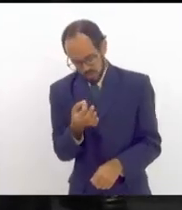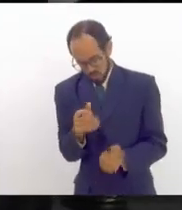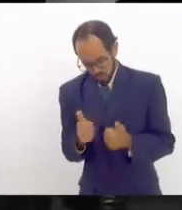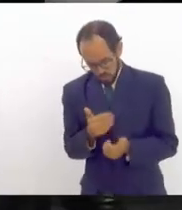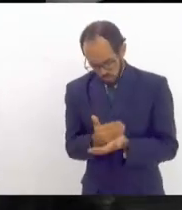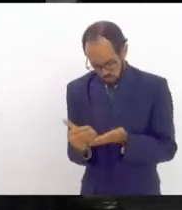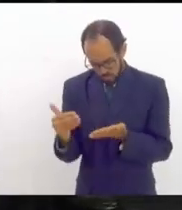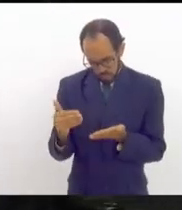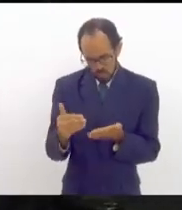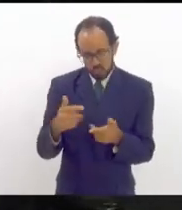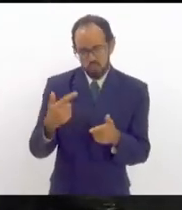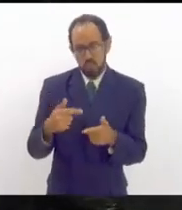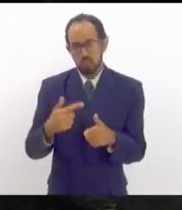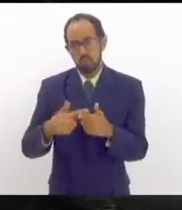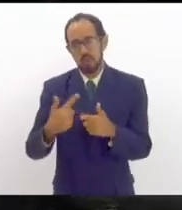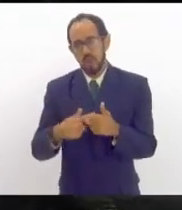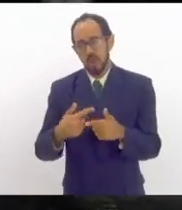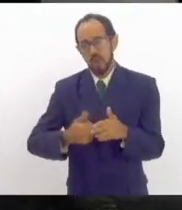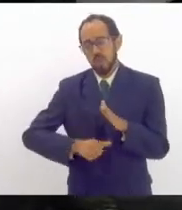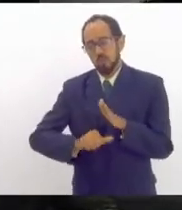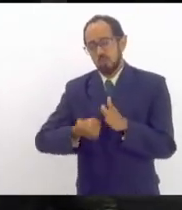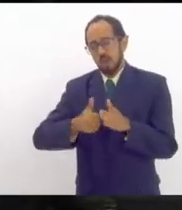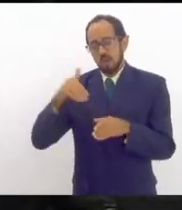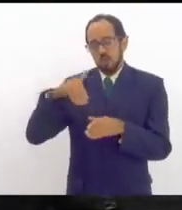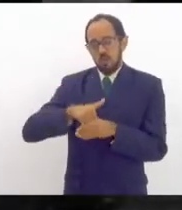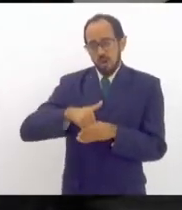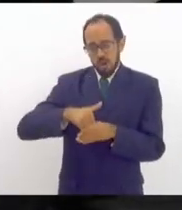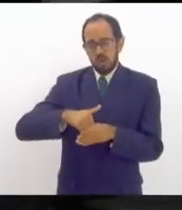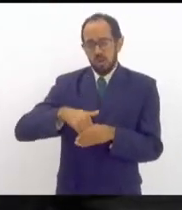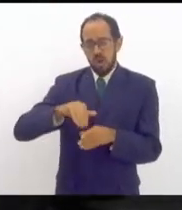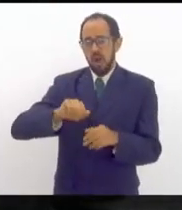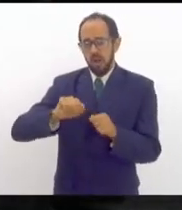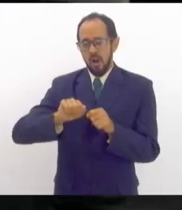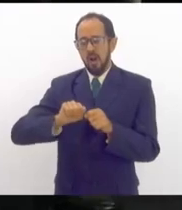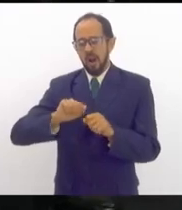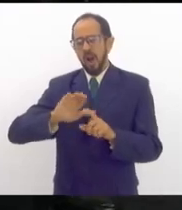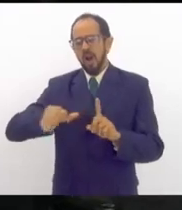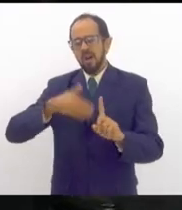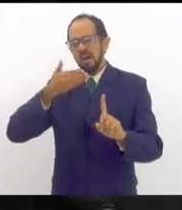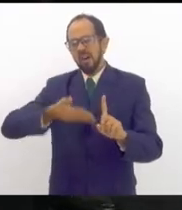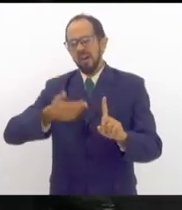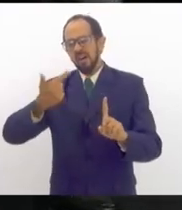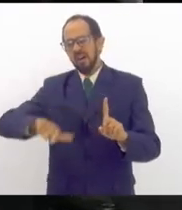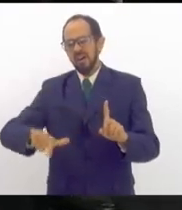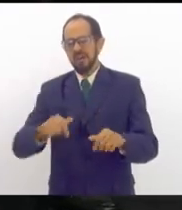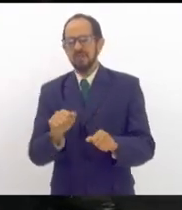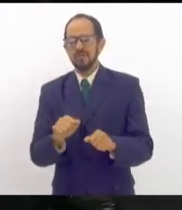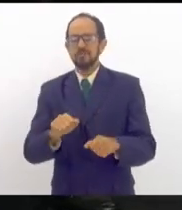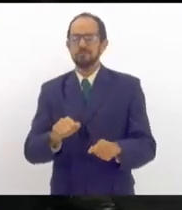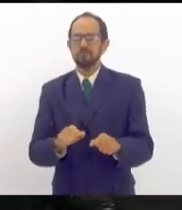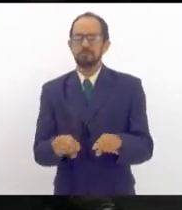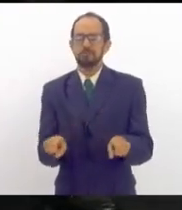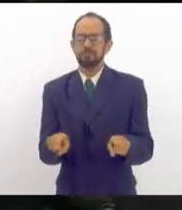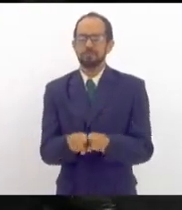já que do primeiro voto que tem em relação a outra homenagem não do mesmo tipo